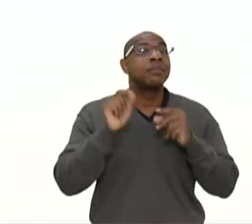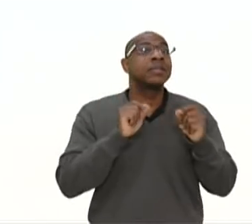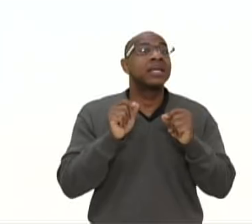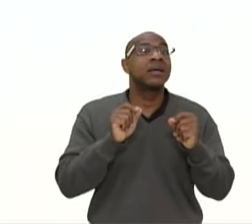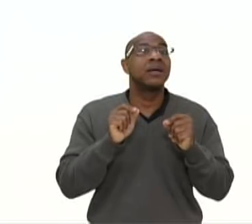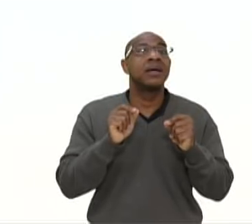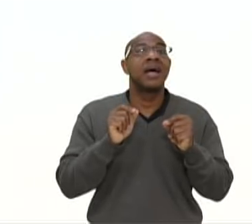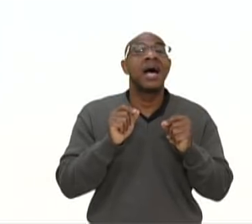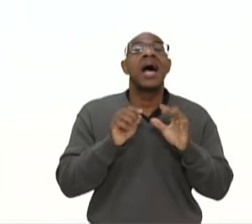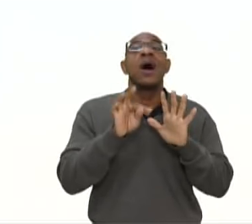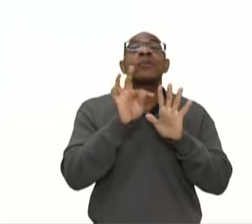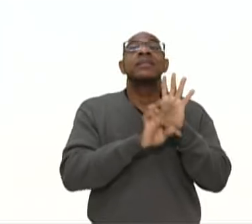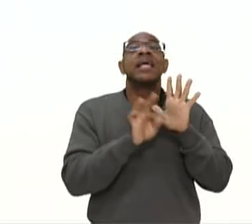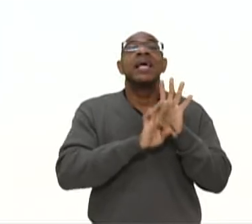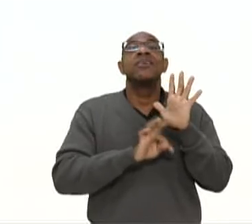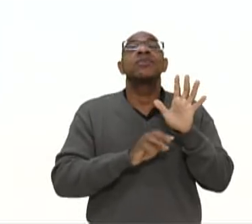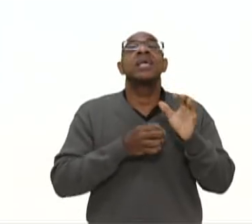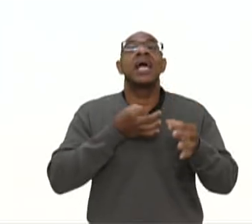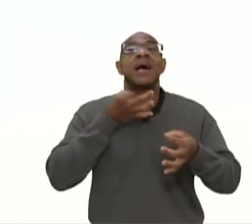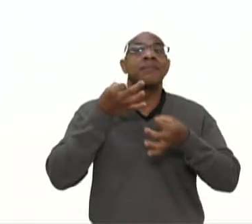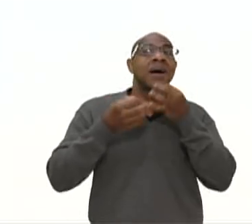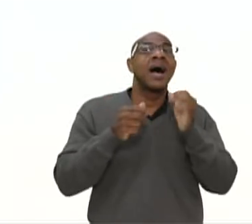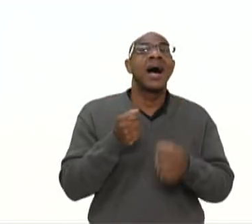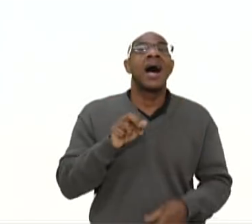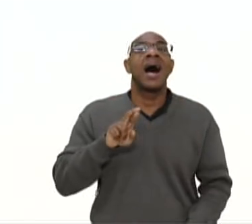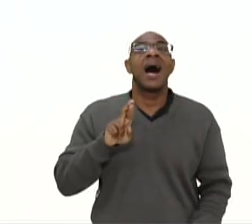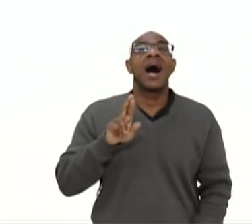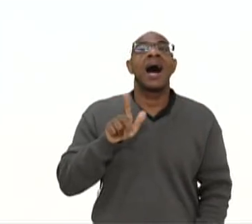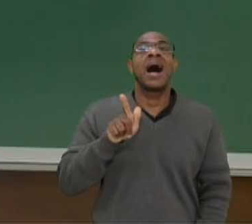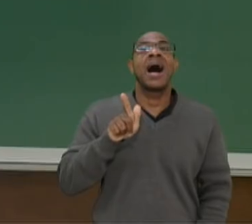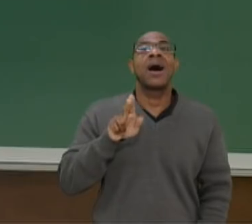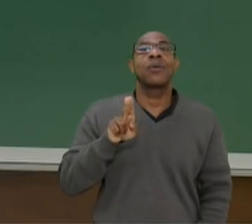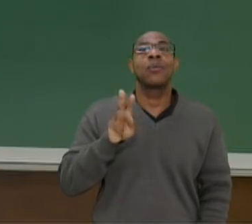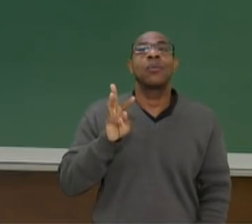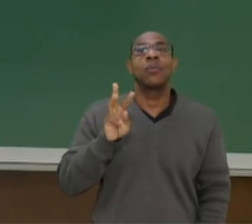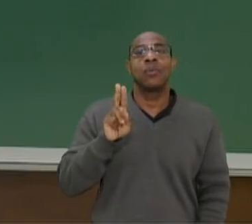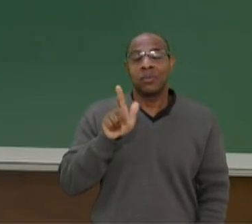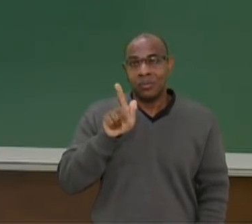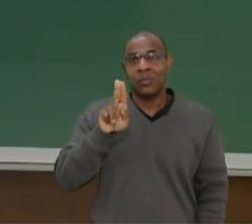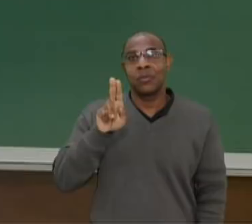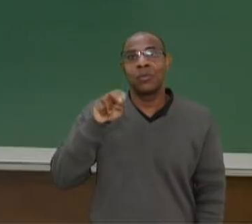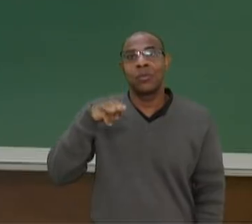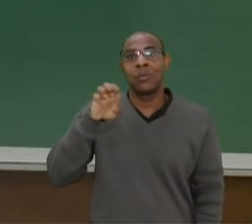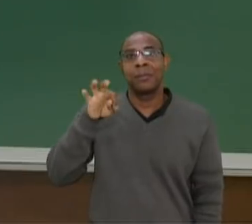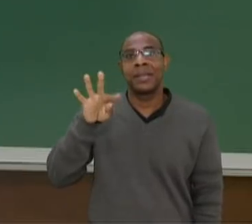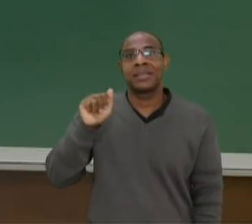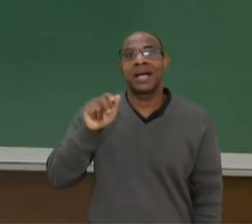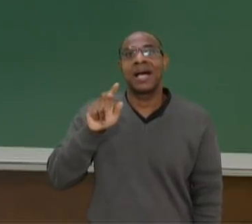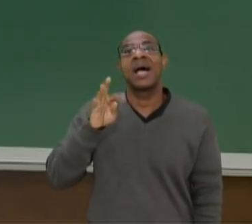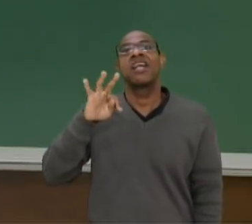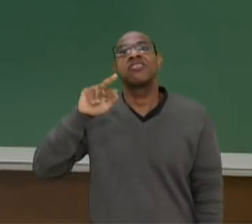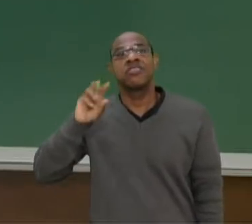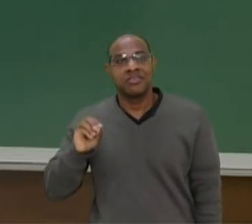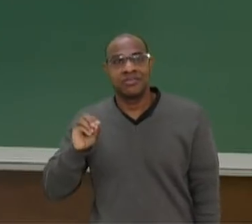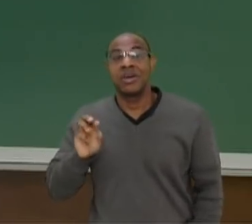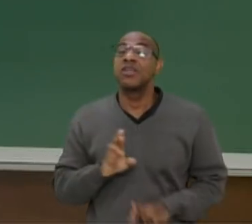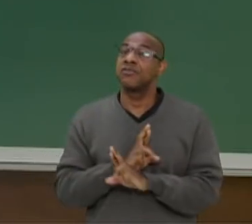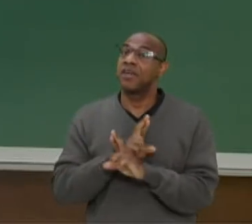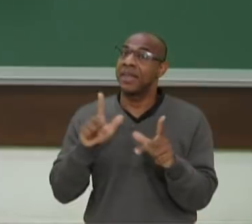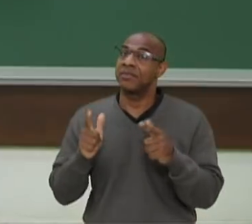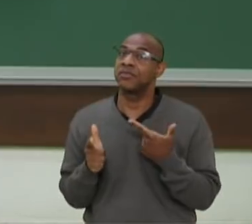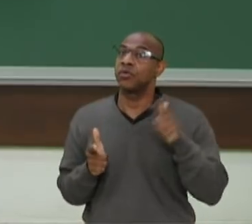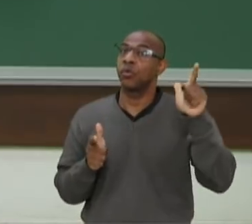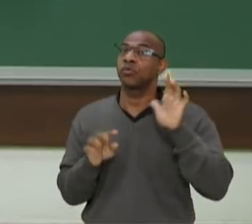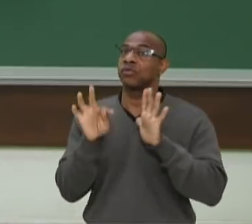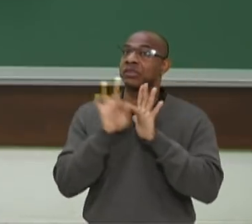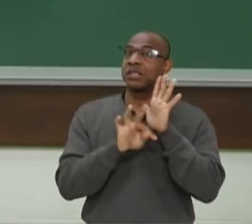é um texto argumentativo, diferente, né, de outros textos, como eu